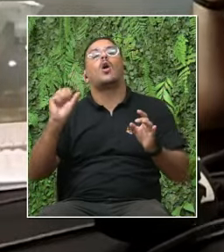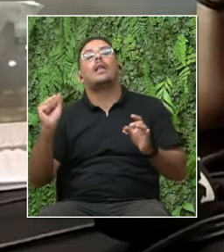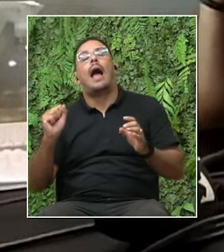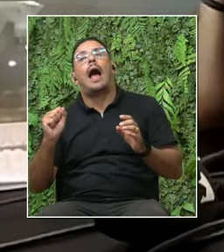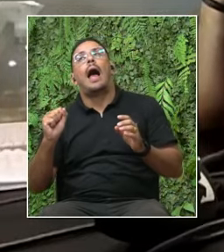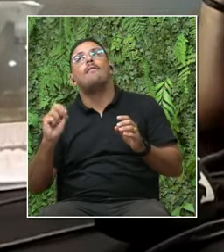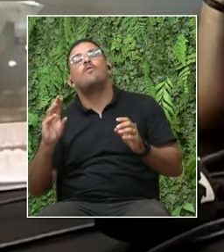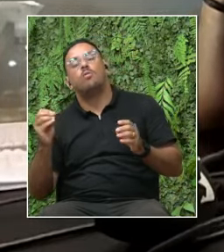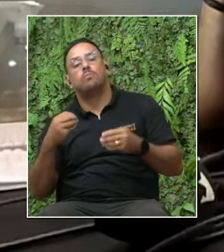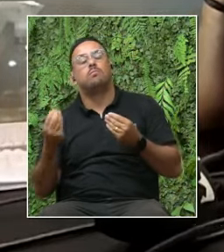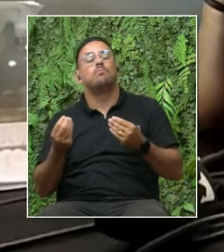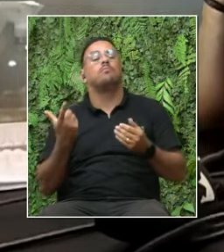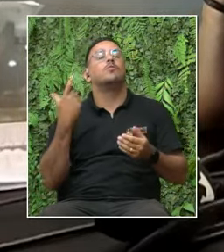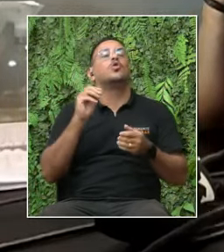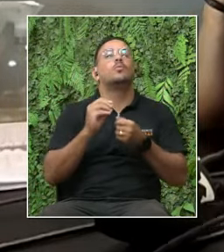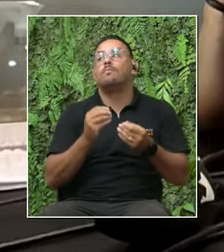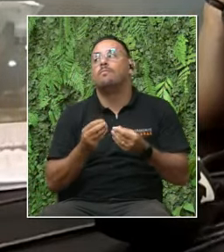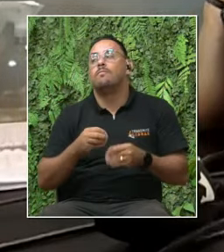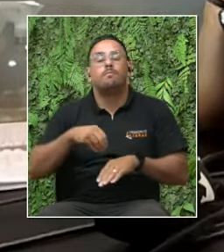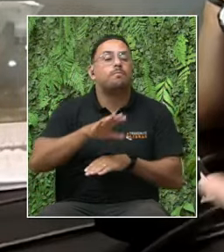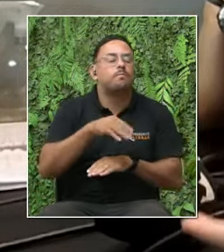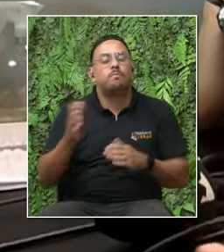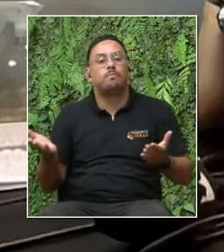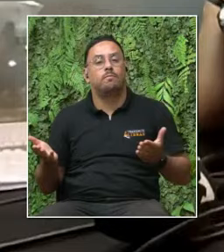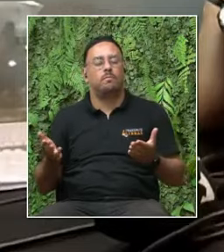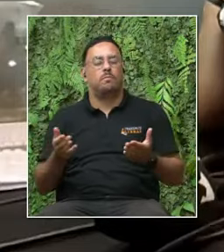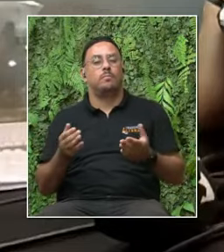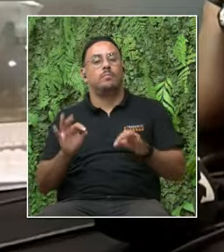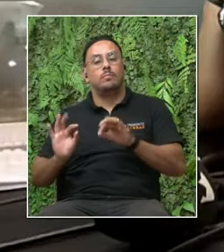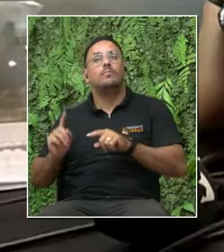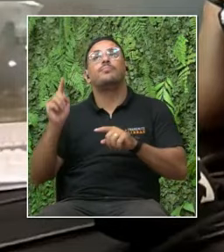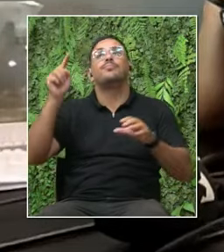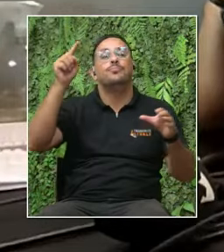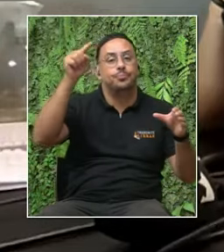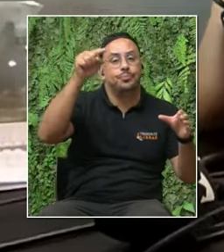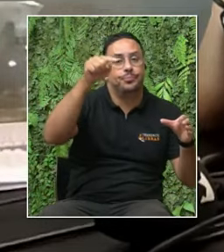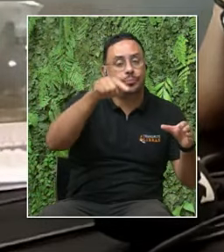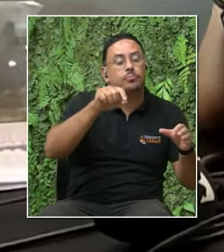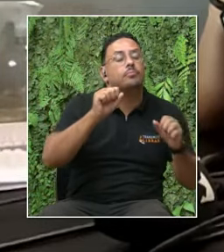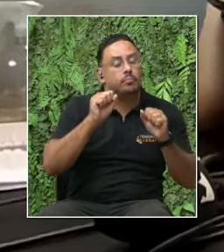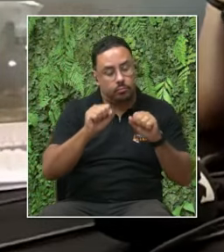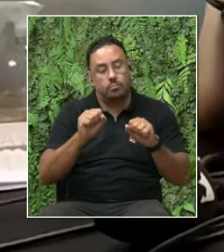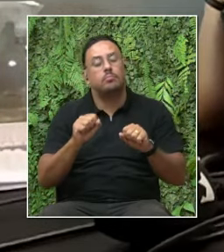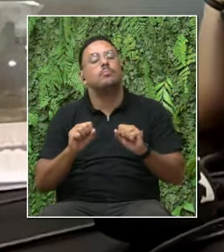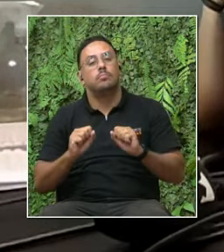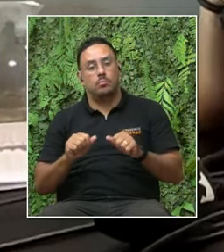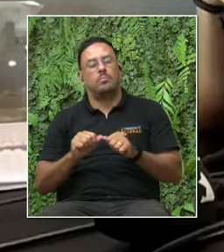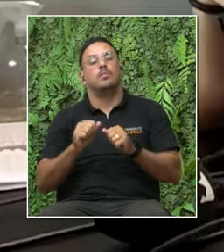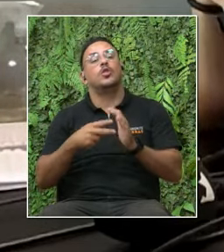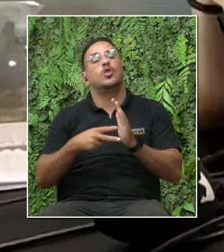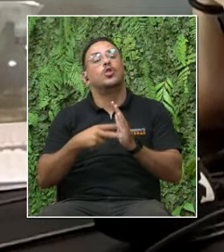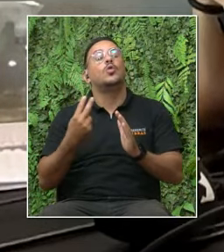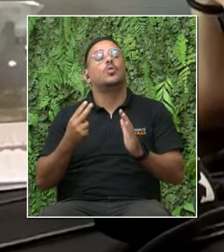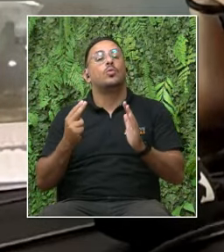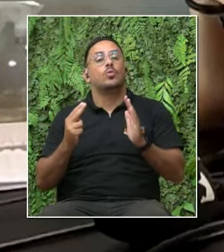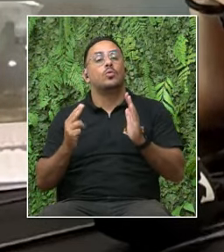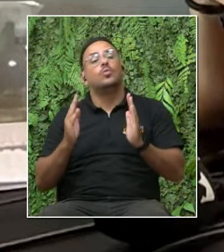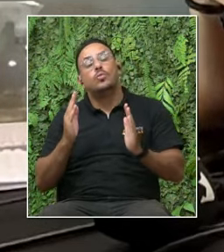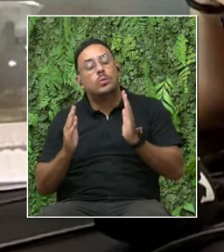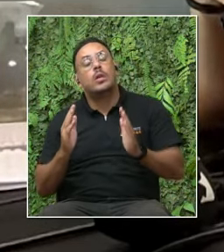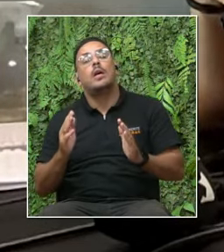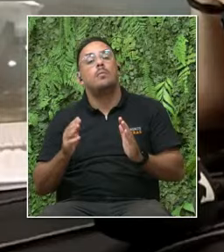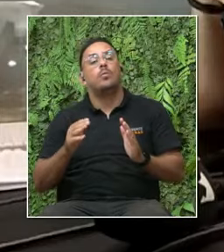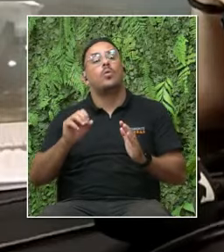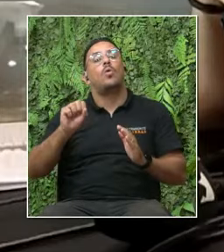refinamento no na hora de passar a bola né o o passe longo eu acho que ele pode fazer esse segundo tempo com o escarpa